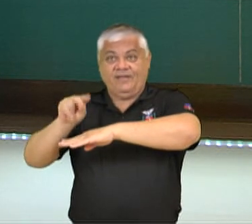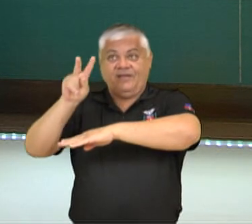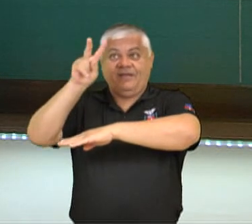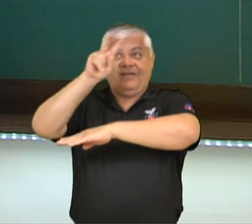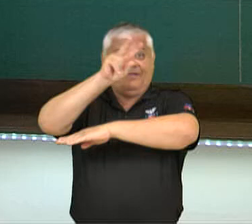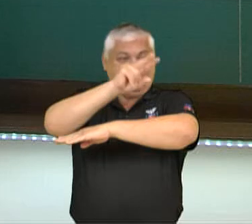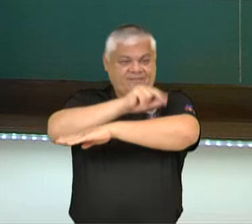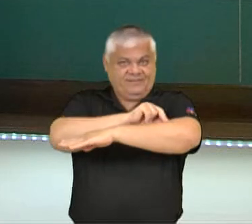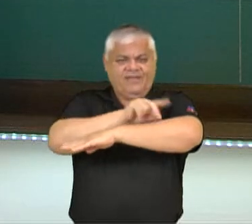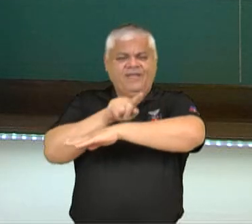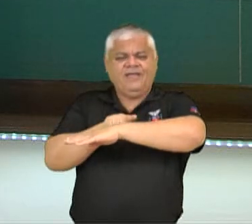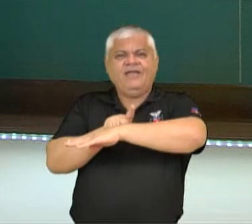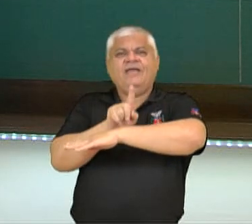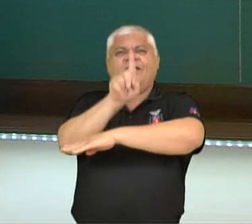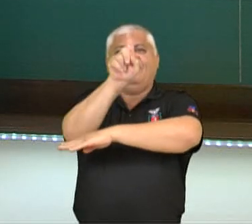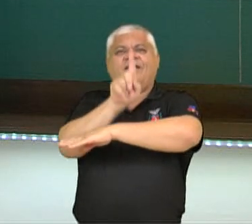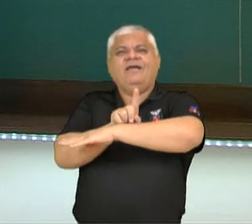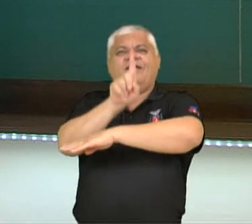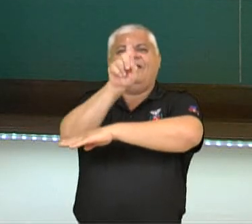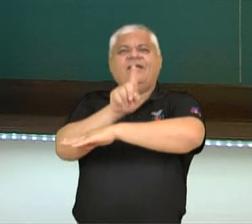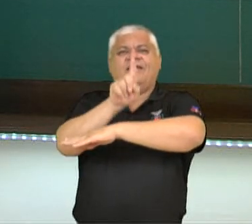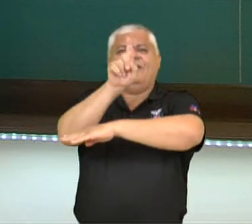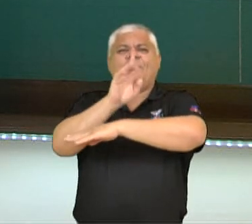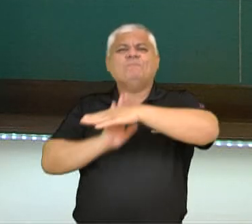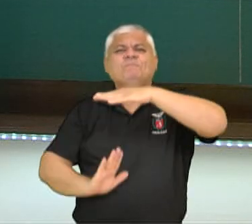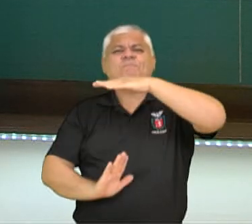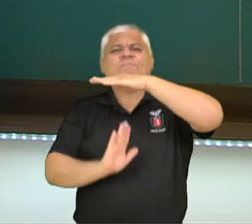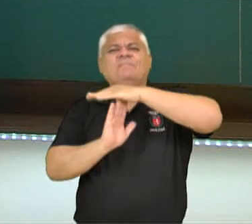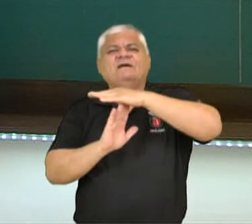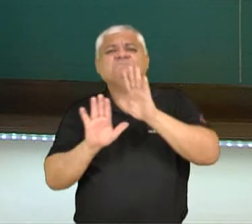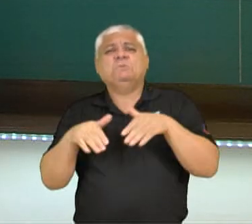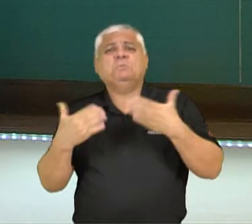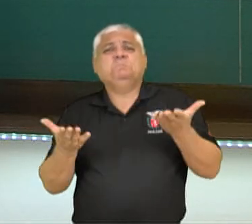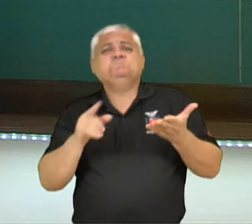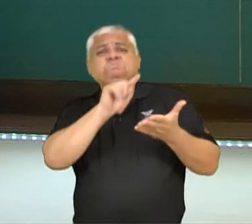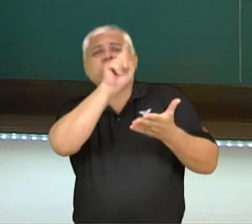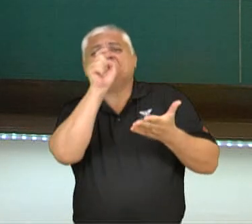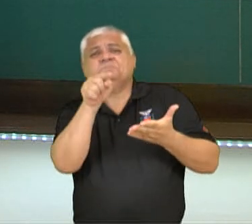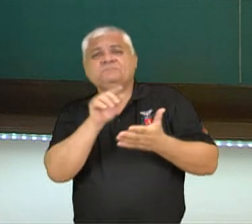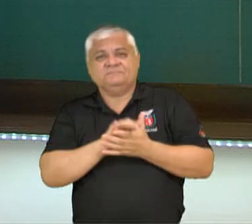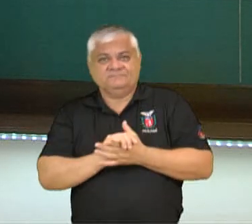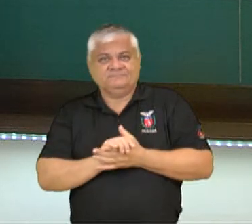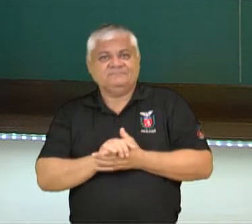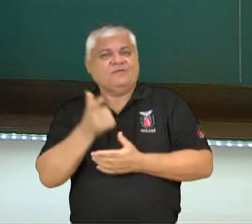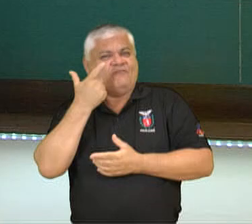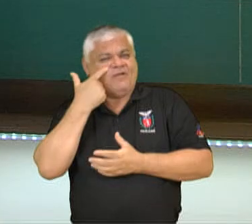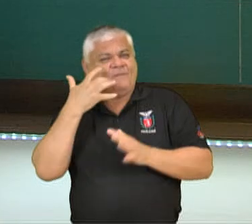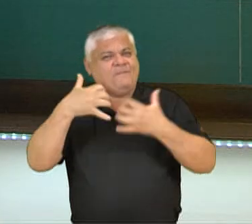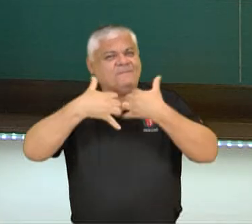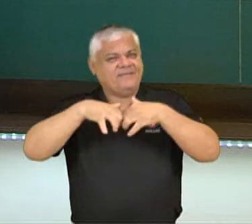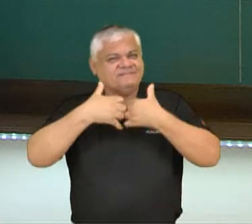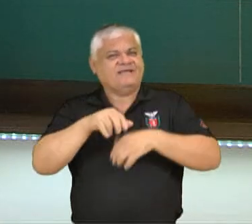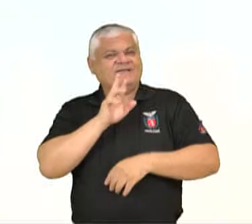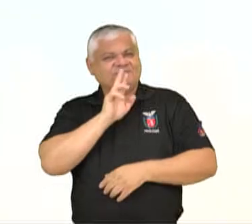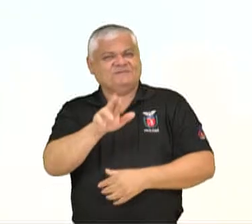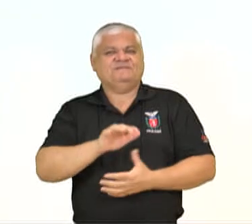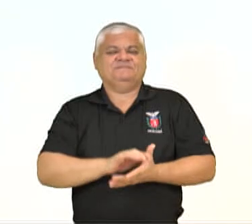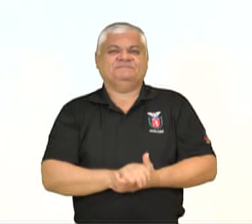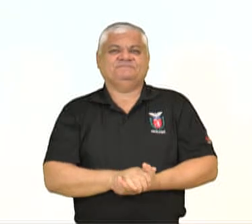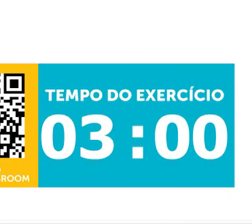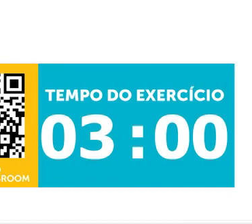duas questões referentes a esse enunciado, a essa situação, né, referente aí ao pulo do grilo. Então, vocês vão pensar e responder.